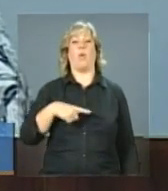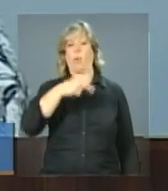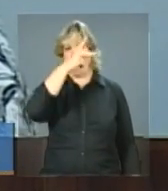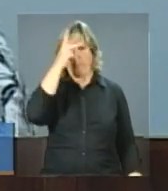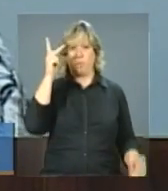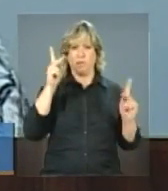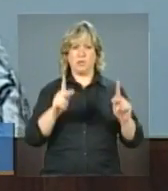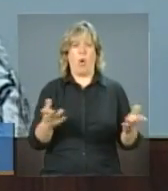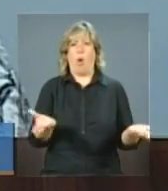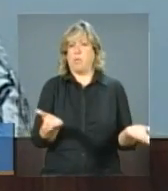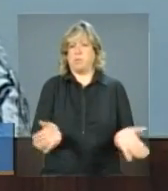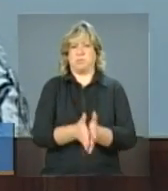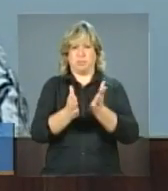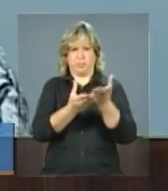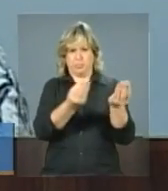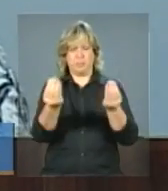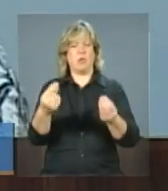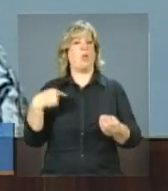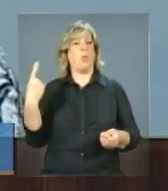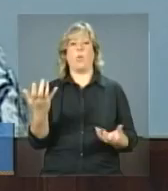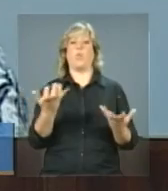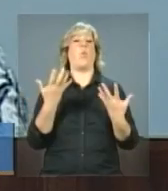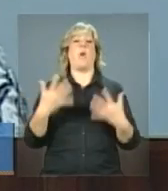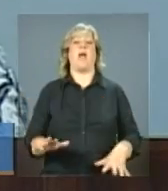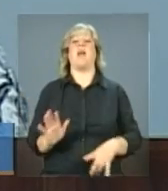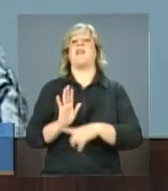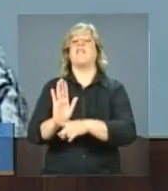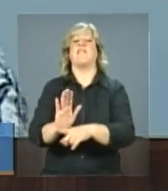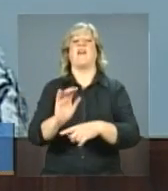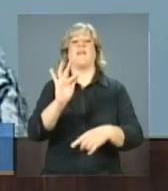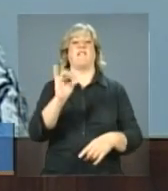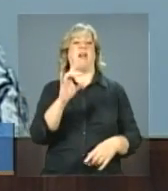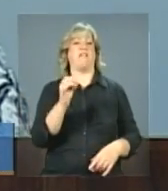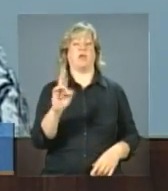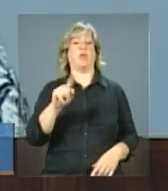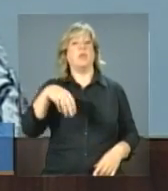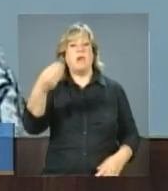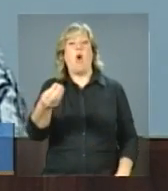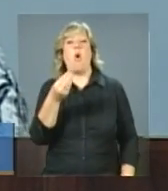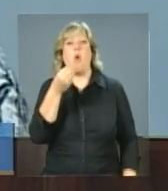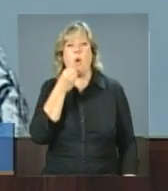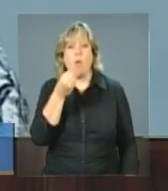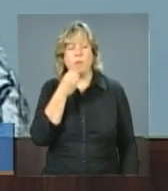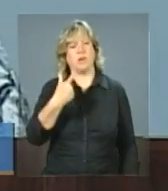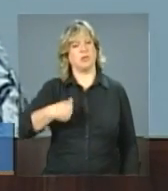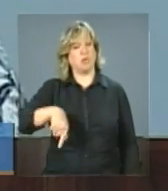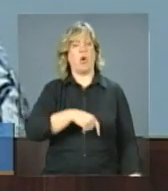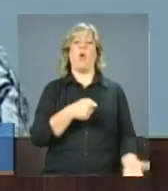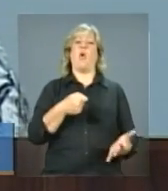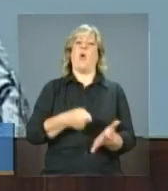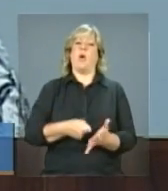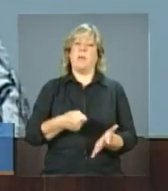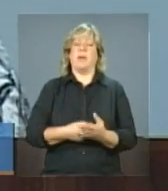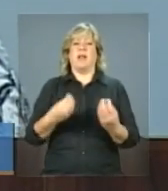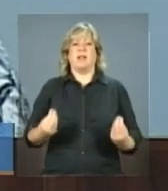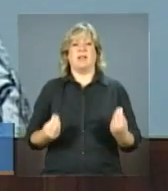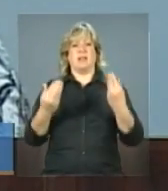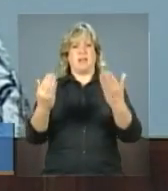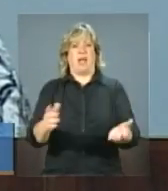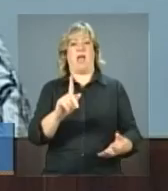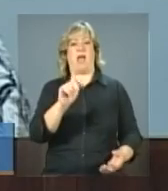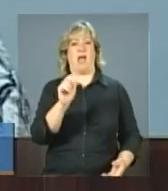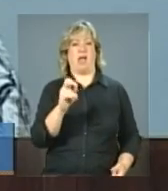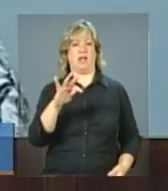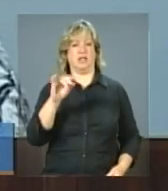pobre quer hoje no Brasil não é favor, é oportunidade, é nossa obrigação garantir que ela possa ter acesso a